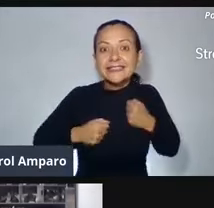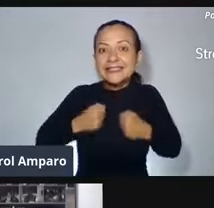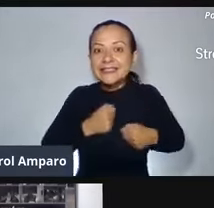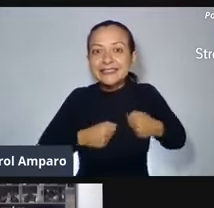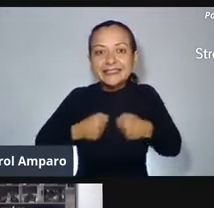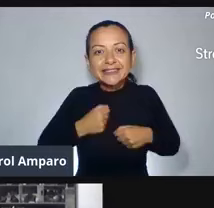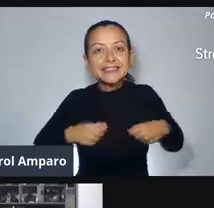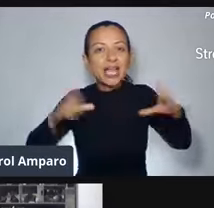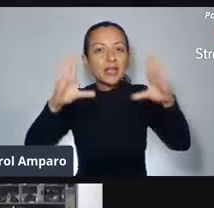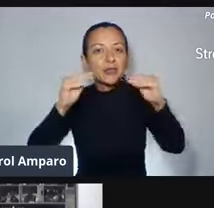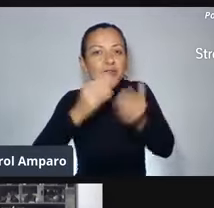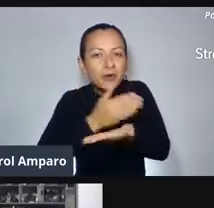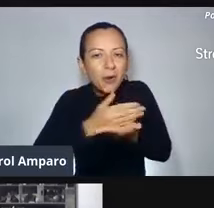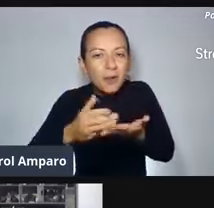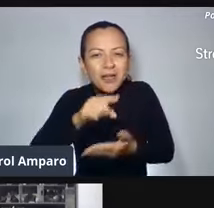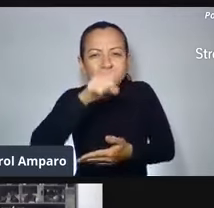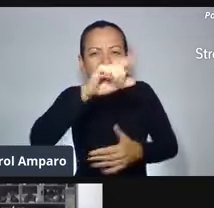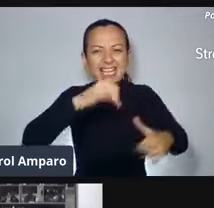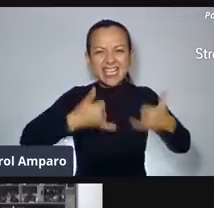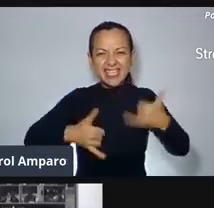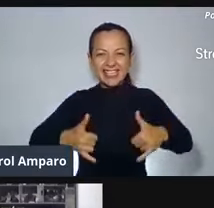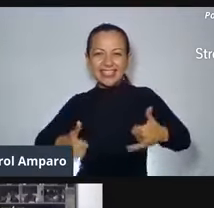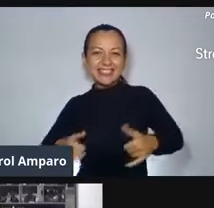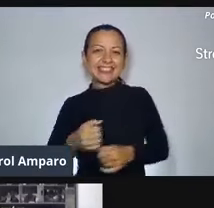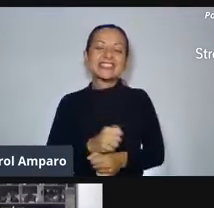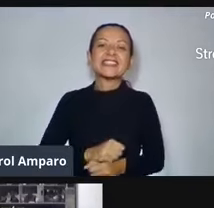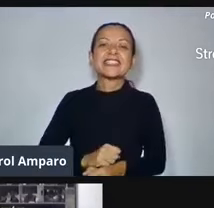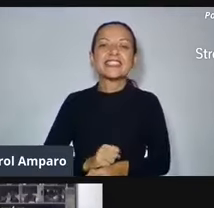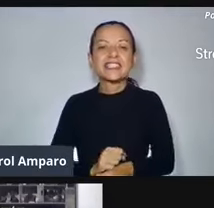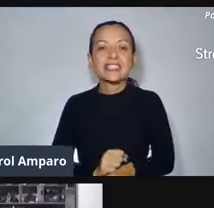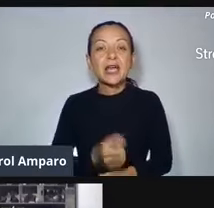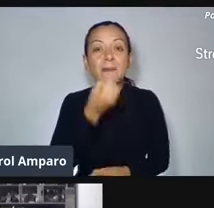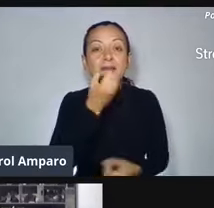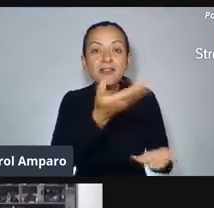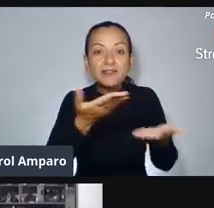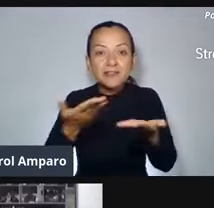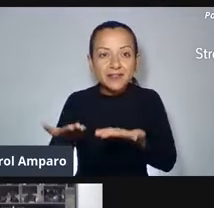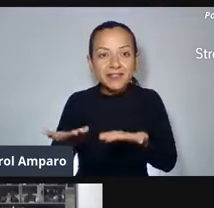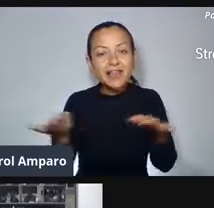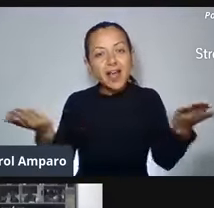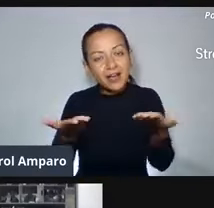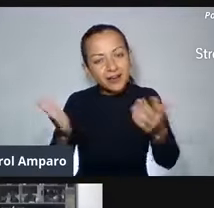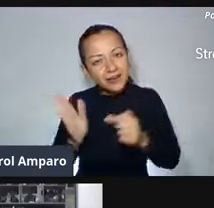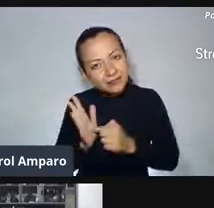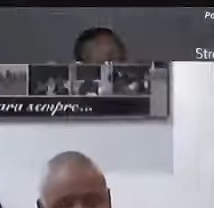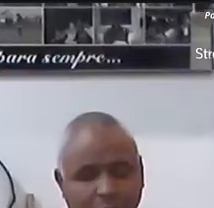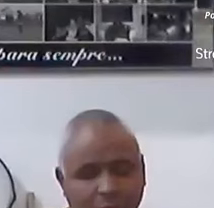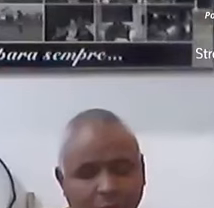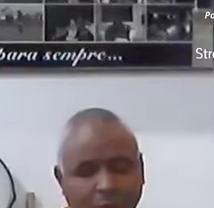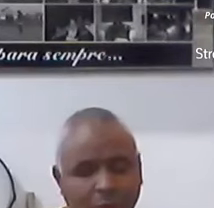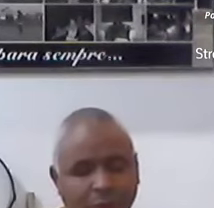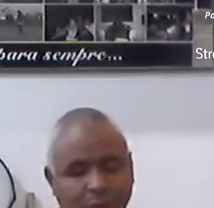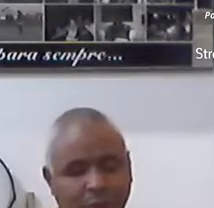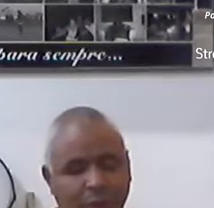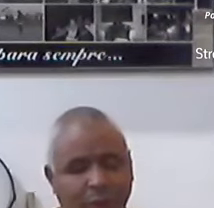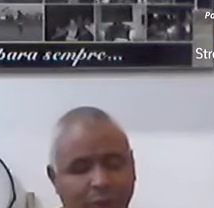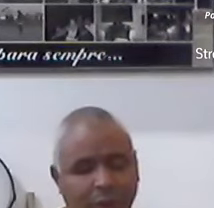muita energia de vocês. Sejam bem-vindos. Com vocês, Promai, Claudinha e Gilmar.